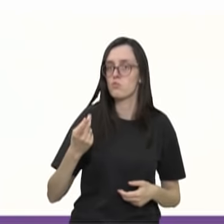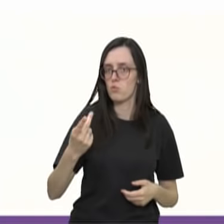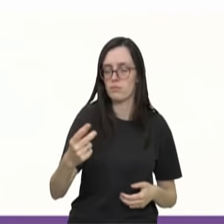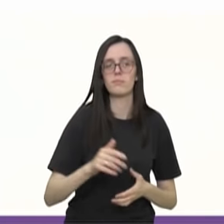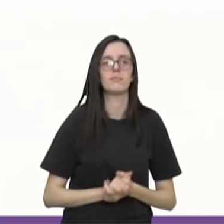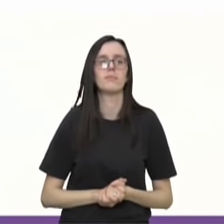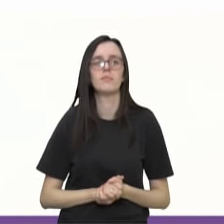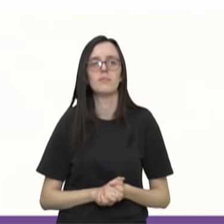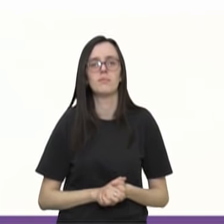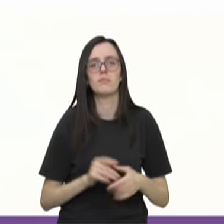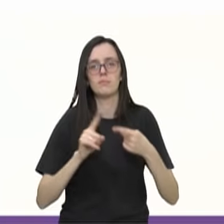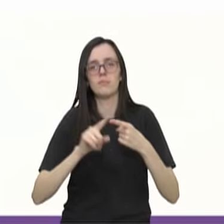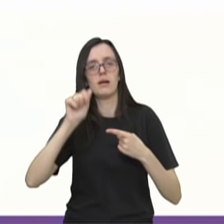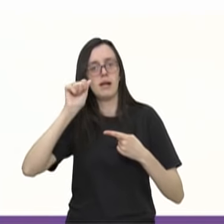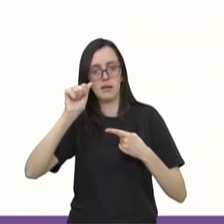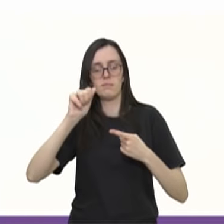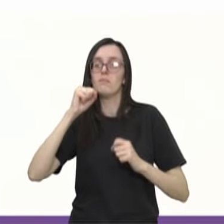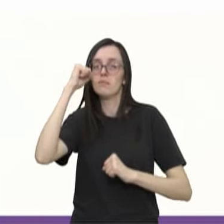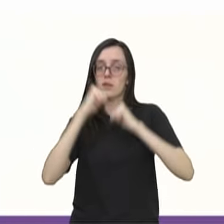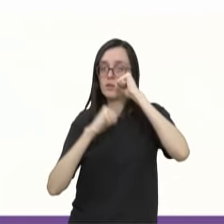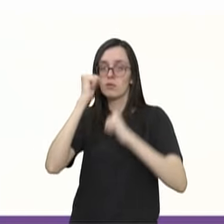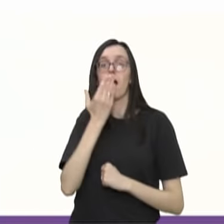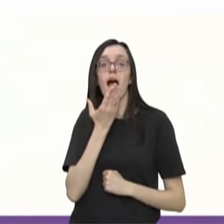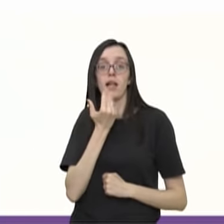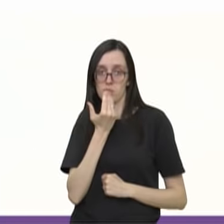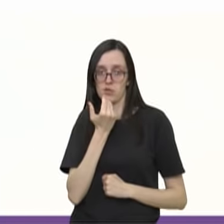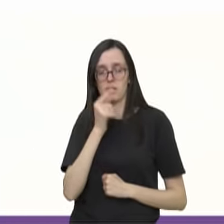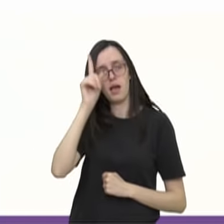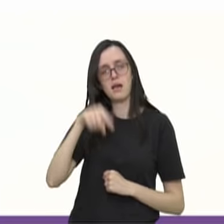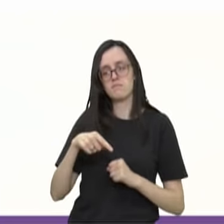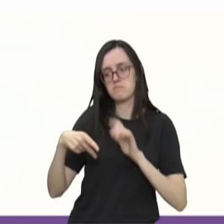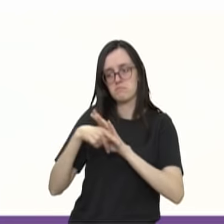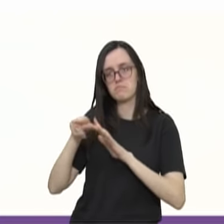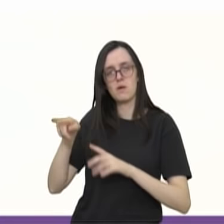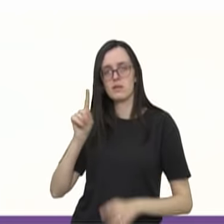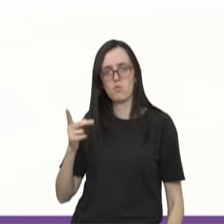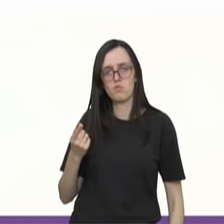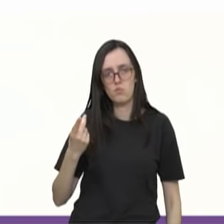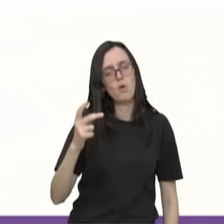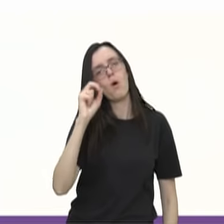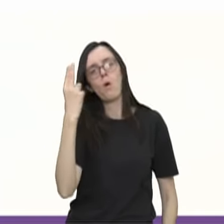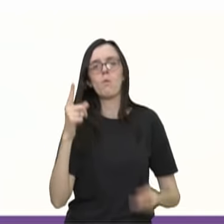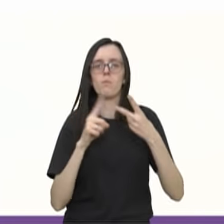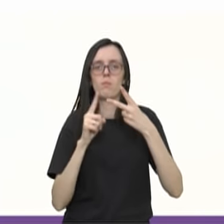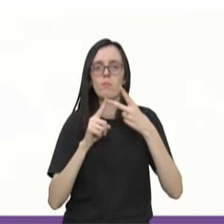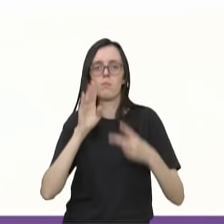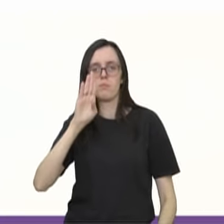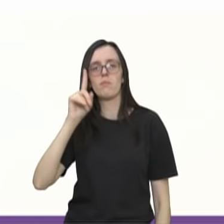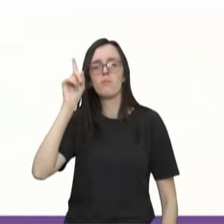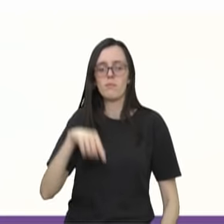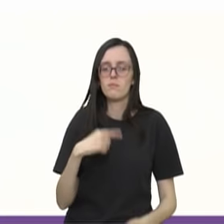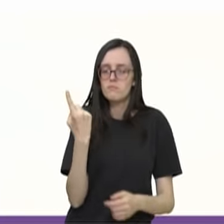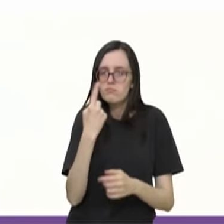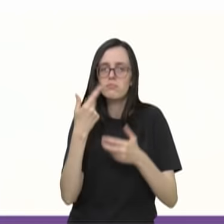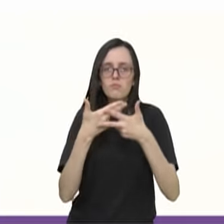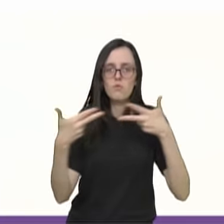letra a indústria alimentícia é um tipo de bem não durável ou a letra b os